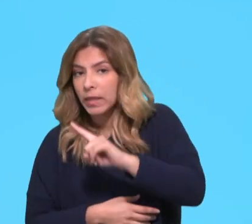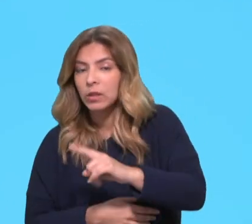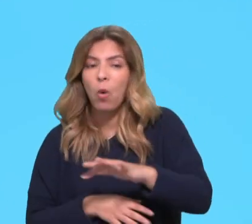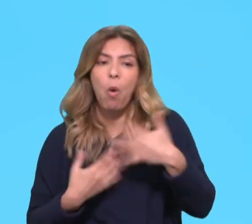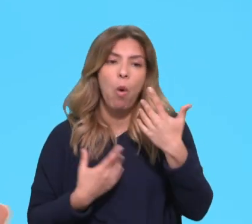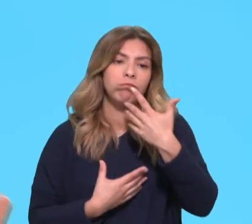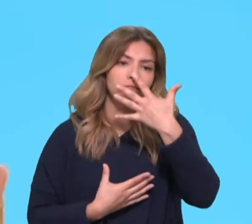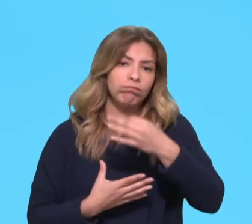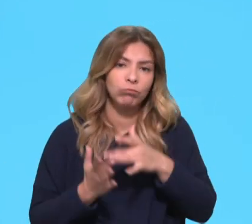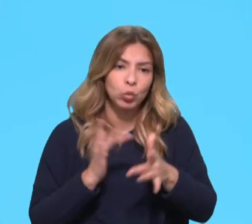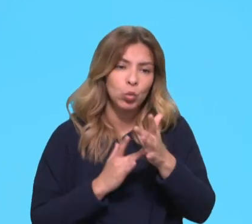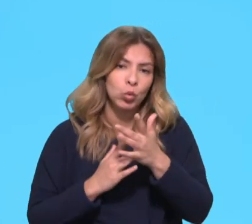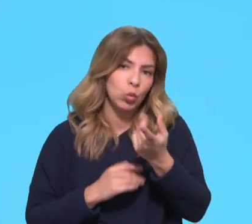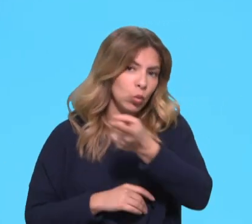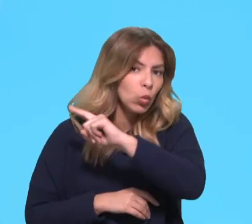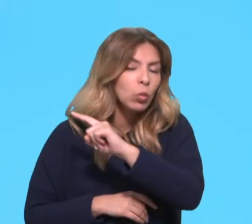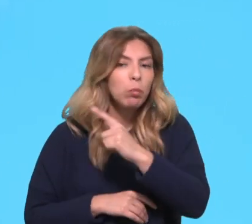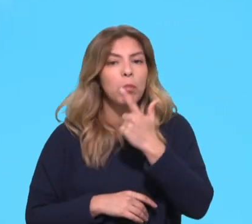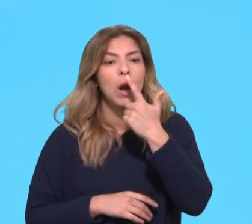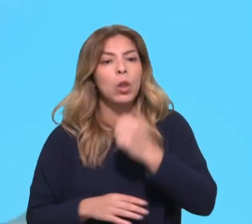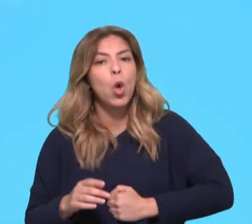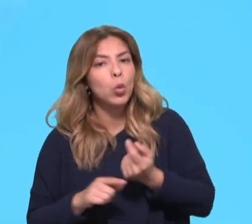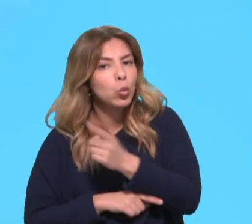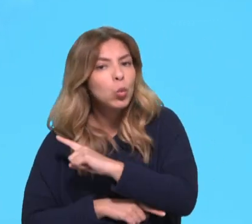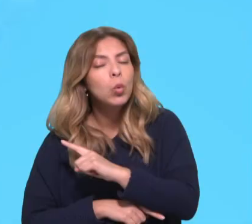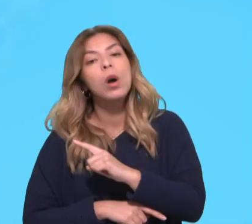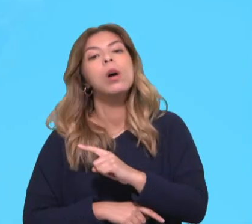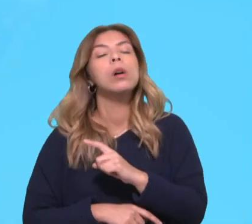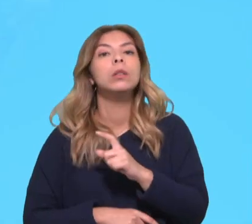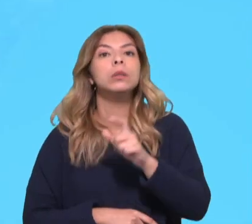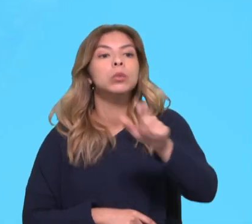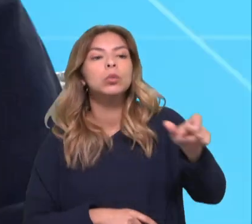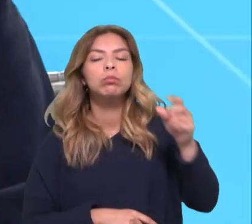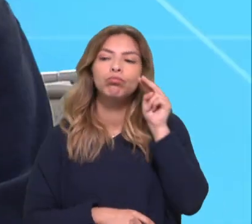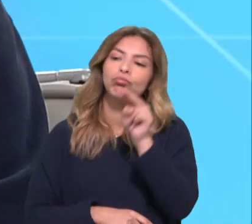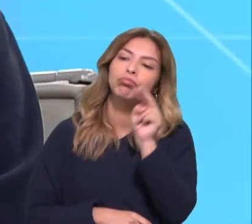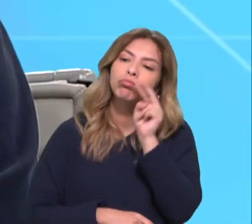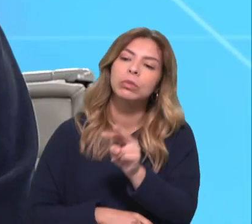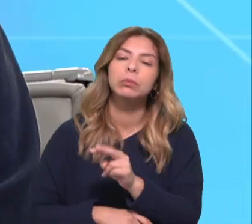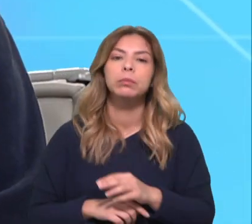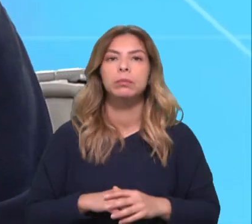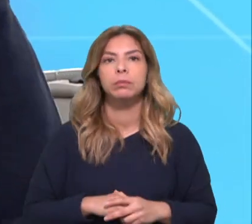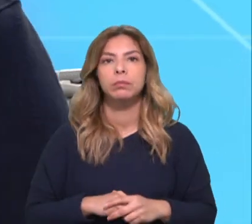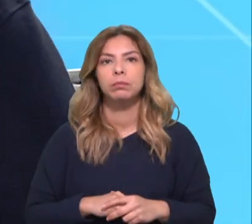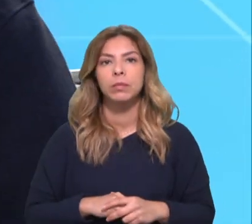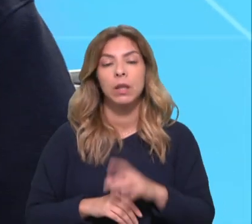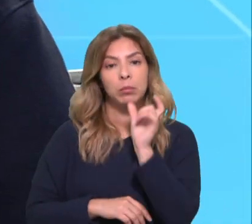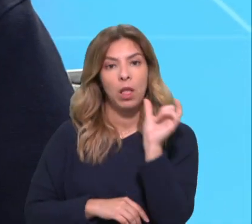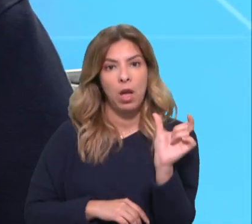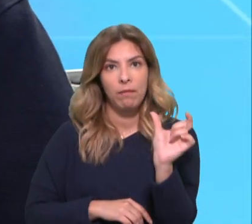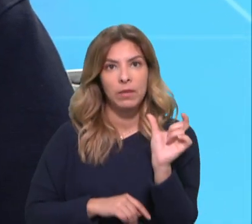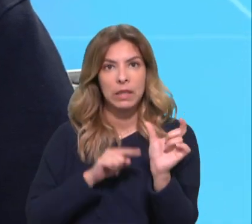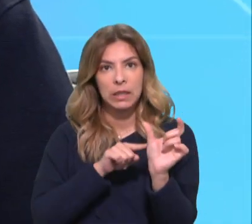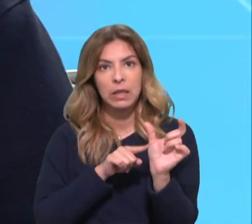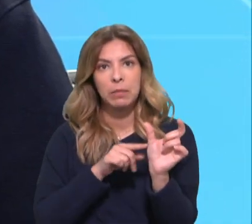cria ligações às representações que vai e às celebrações que vai vendo. Sim, a palavra turistificação parece um